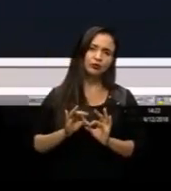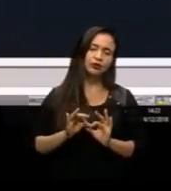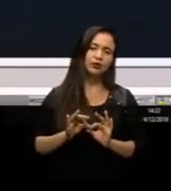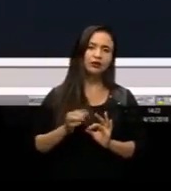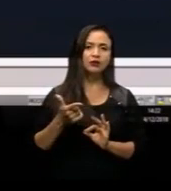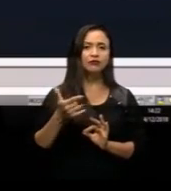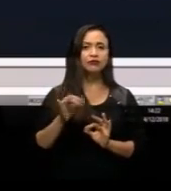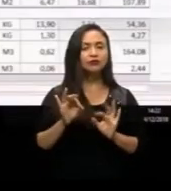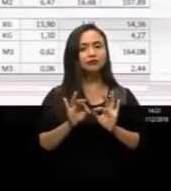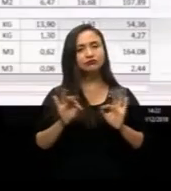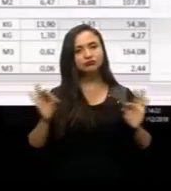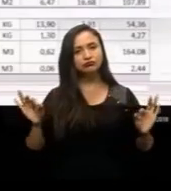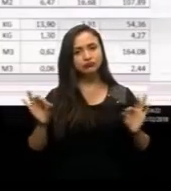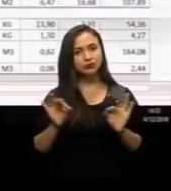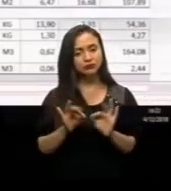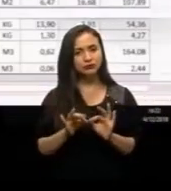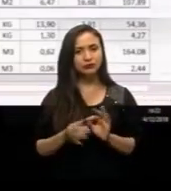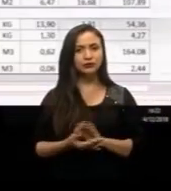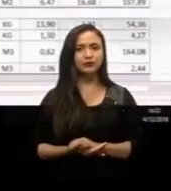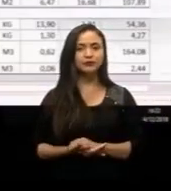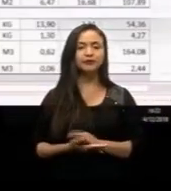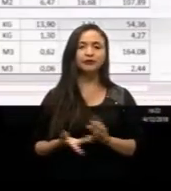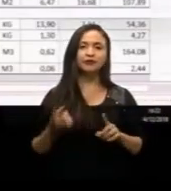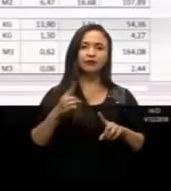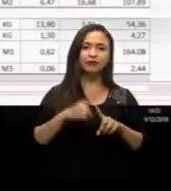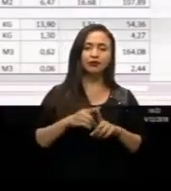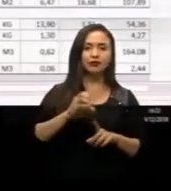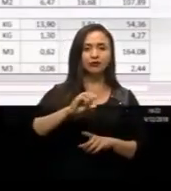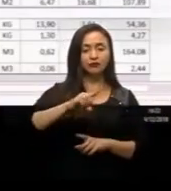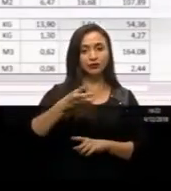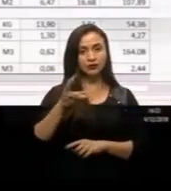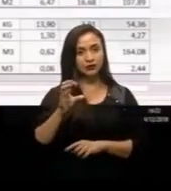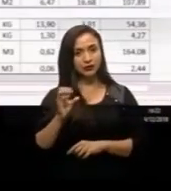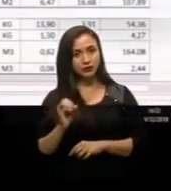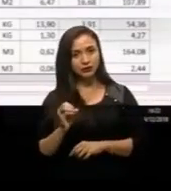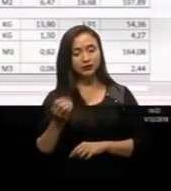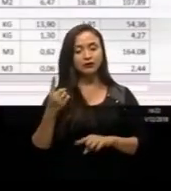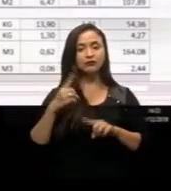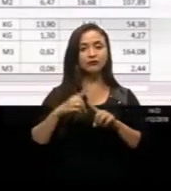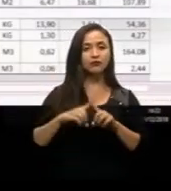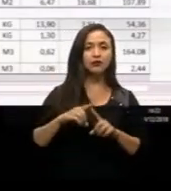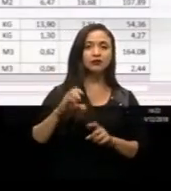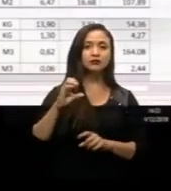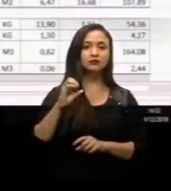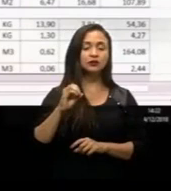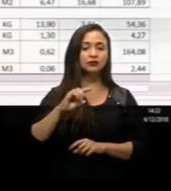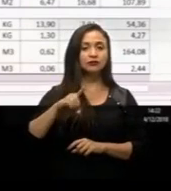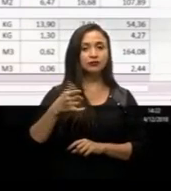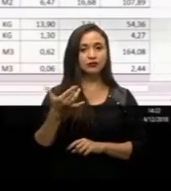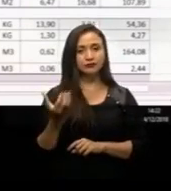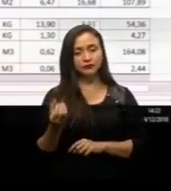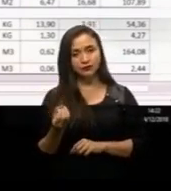de largura. Então, vezes 0,30 vezes 0,20.